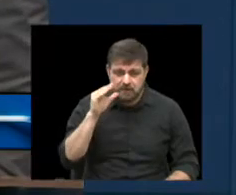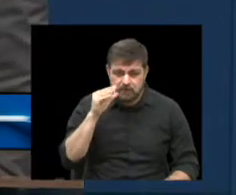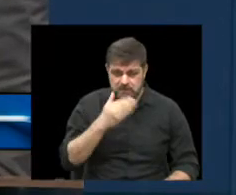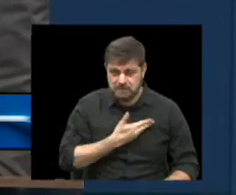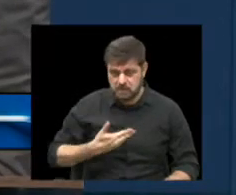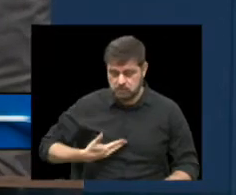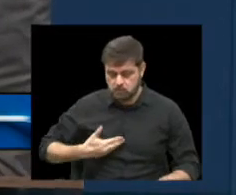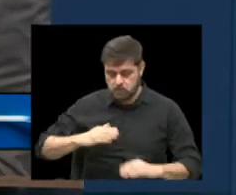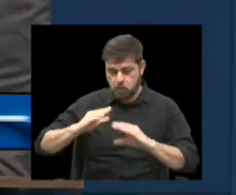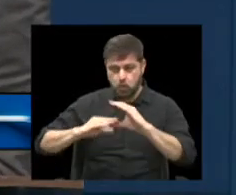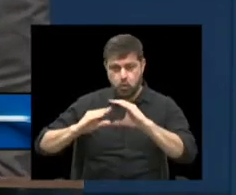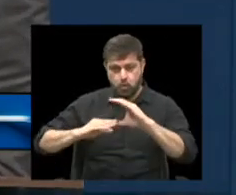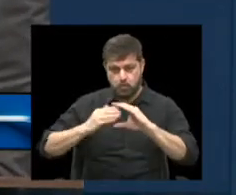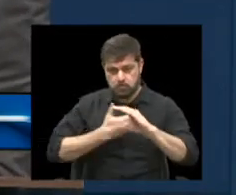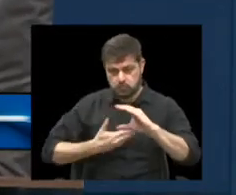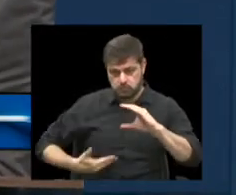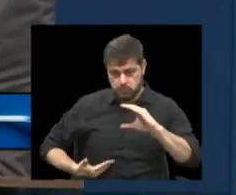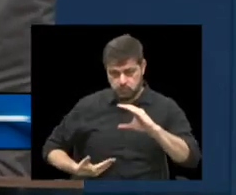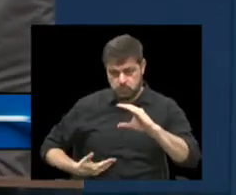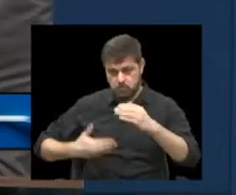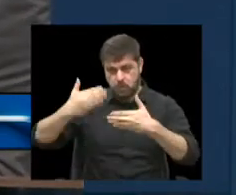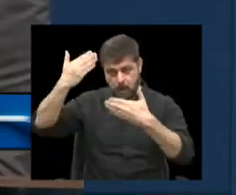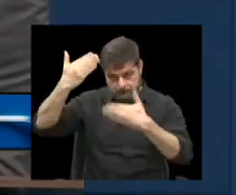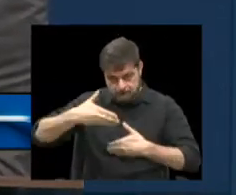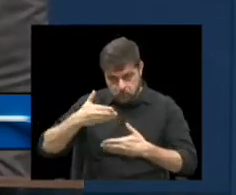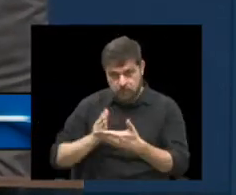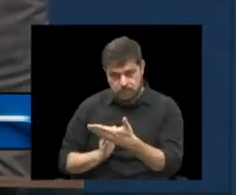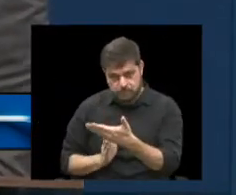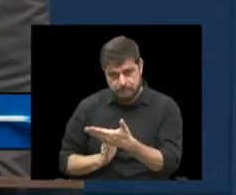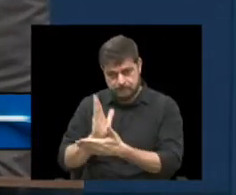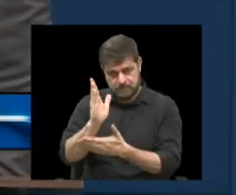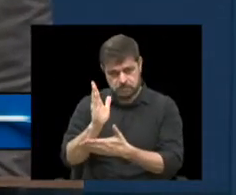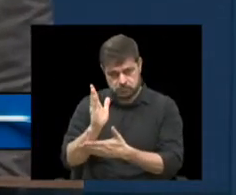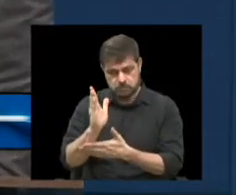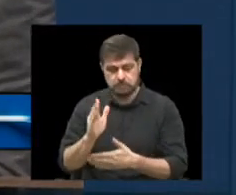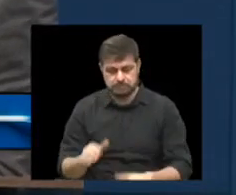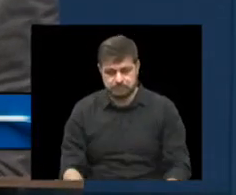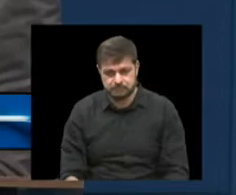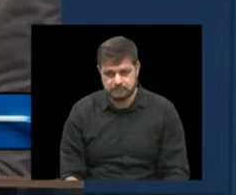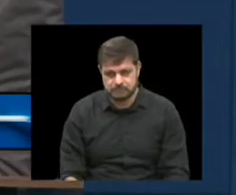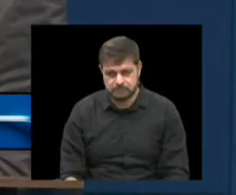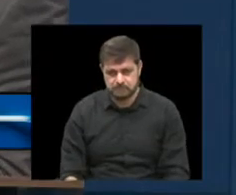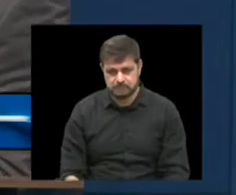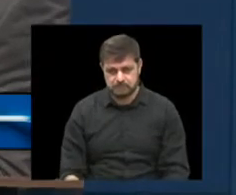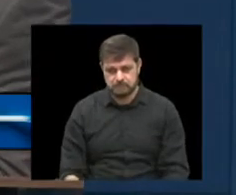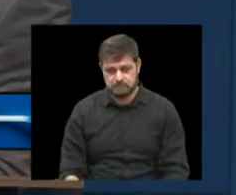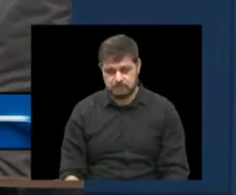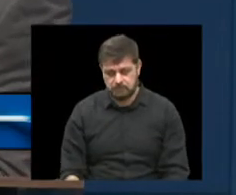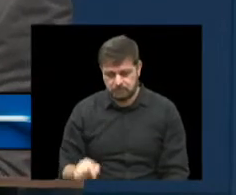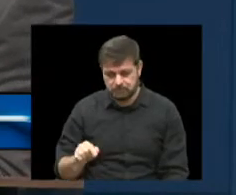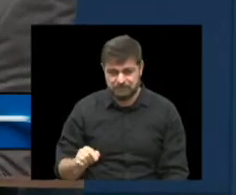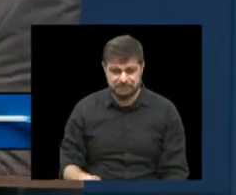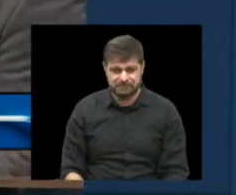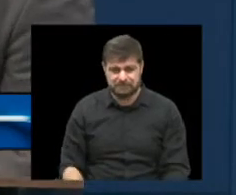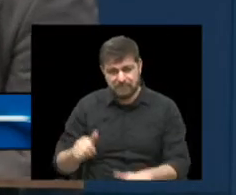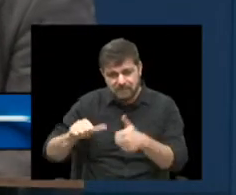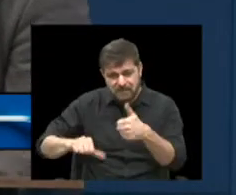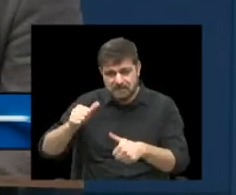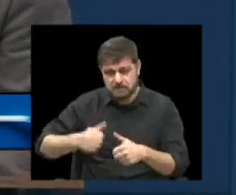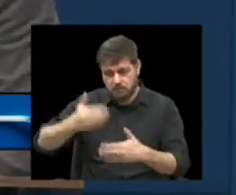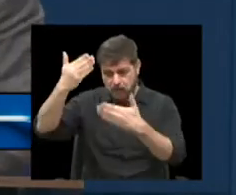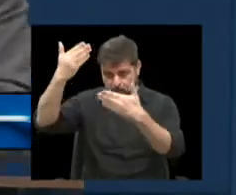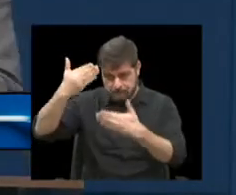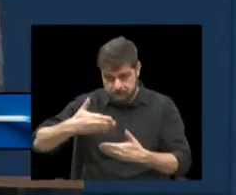concursado, ele passa por um processo seletivo e nesse processo seletivo ele